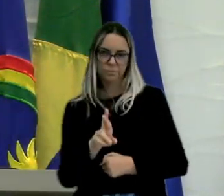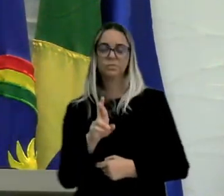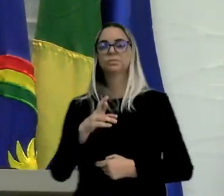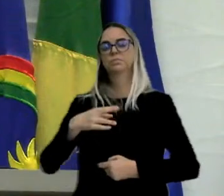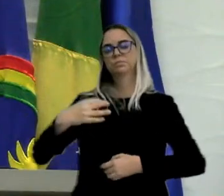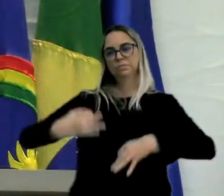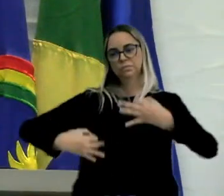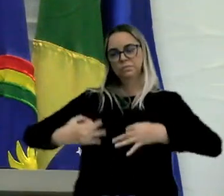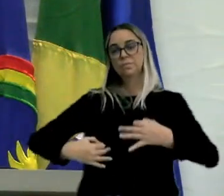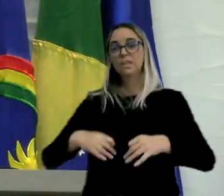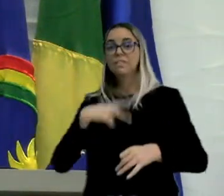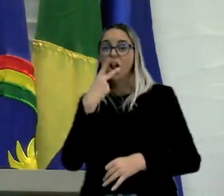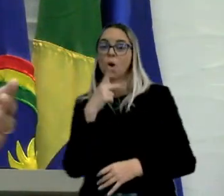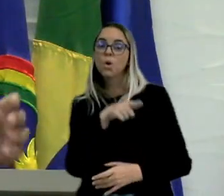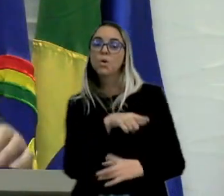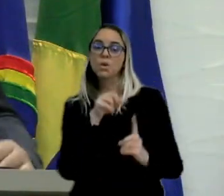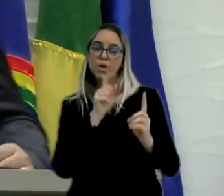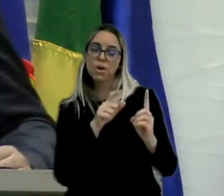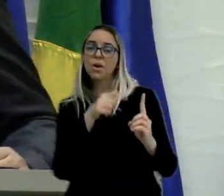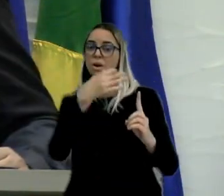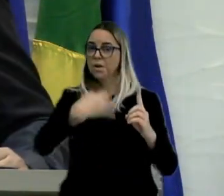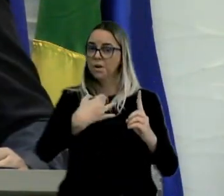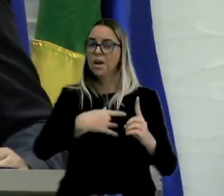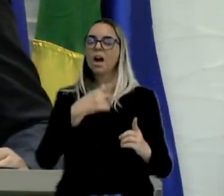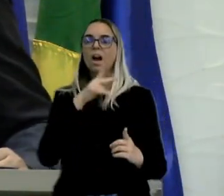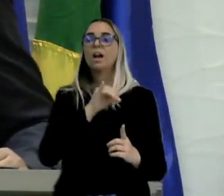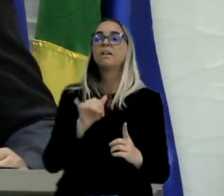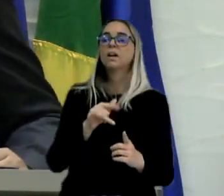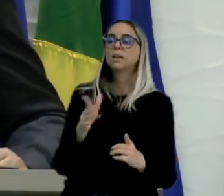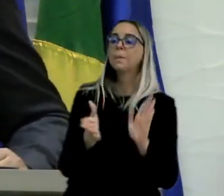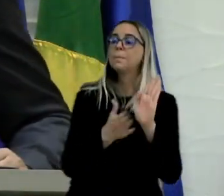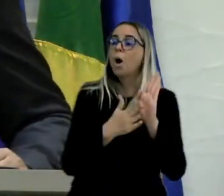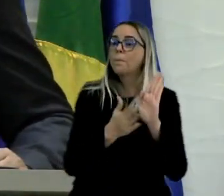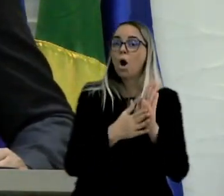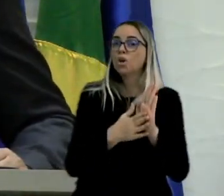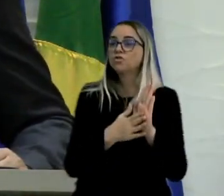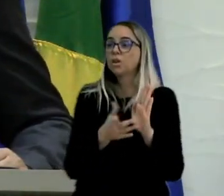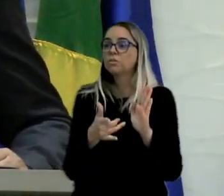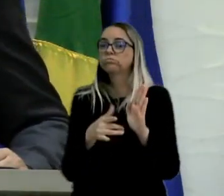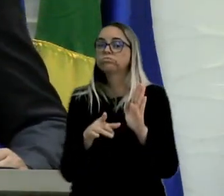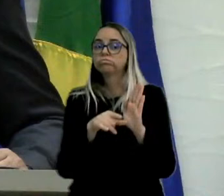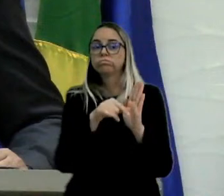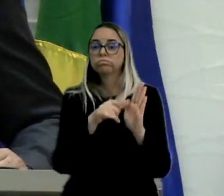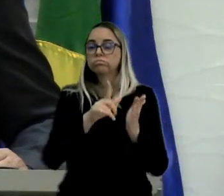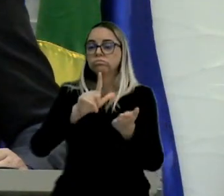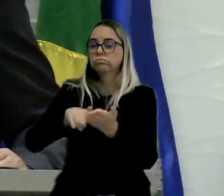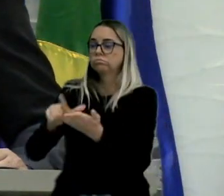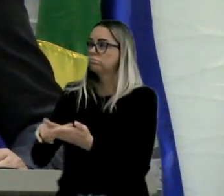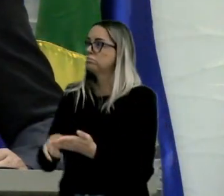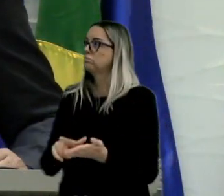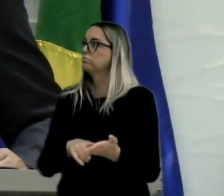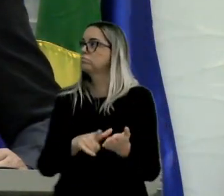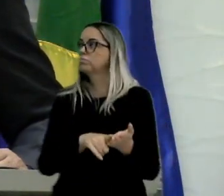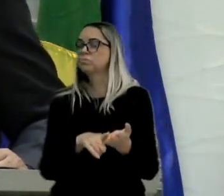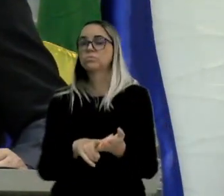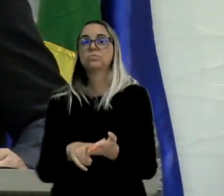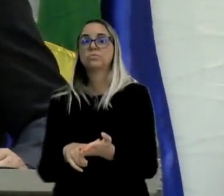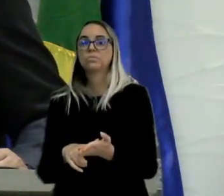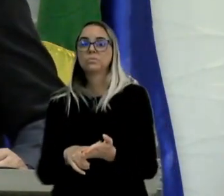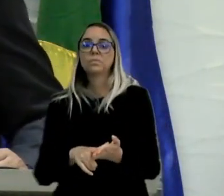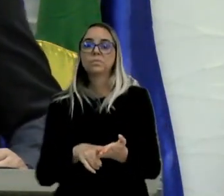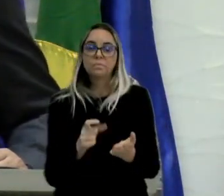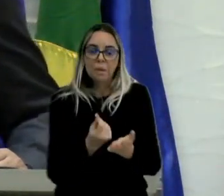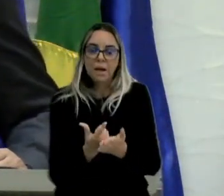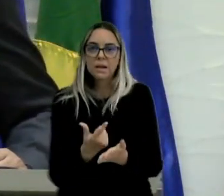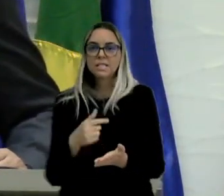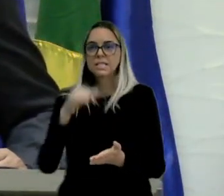fazer uma proposta para que todas as contas de São Bet fossem cancelada de